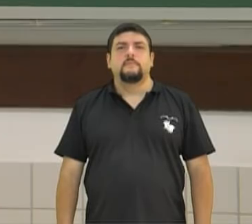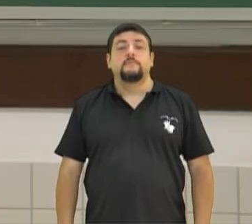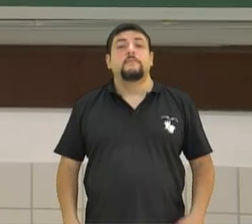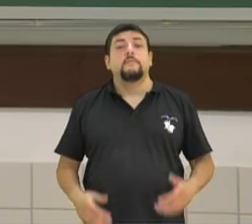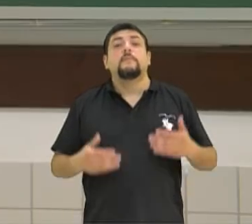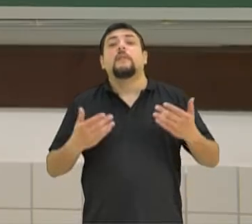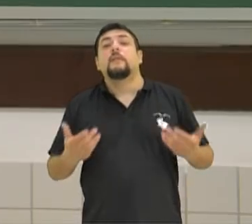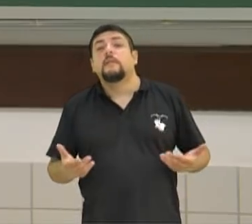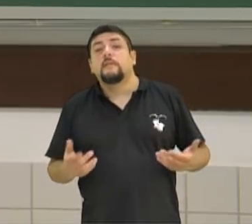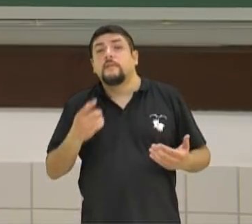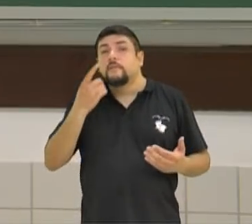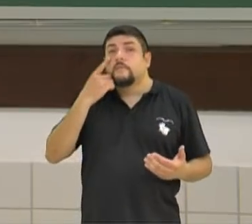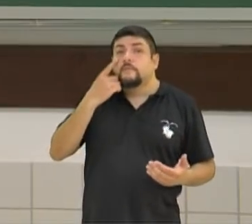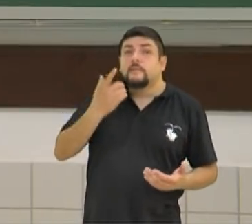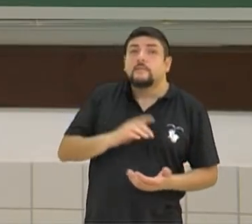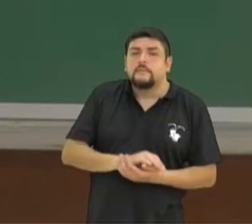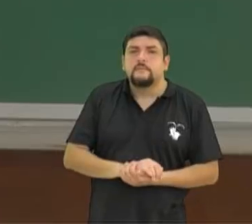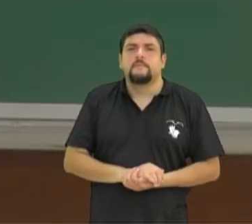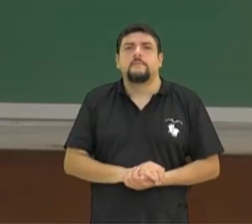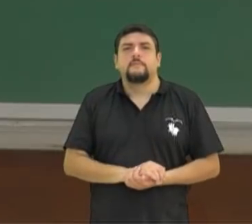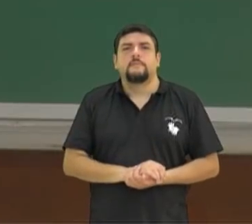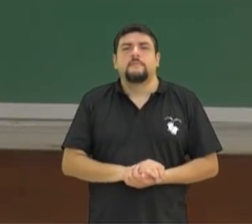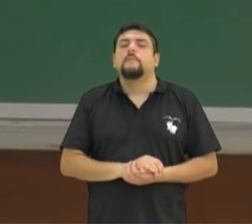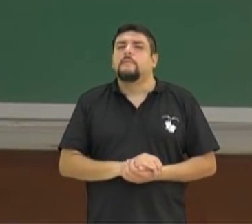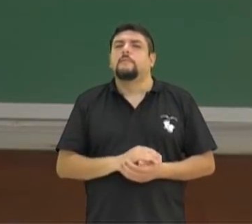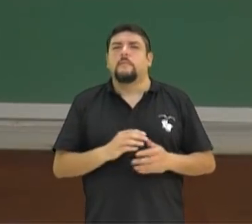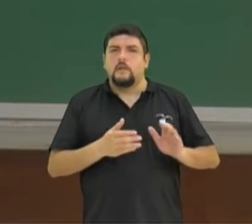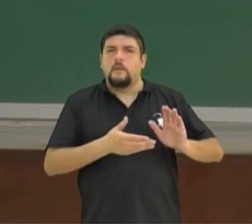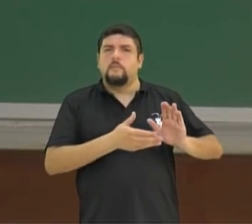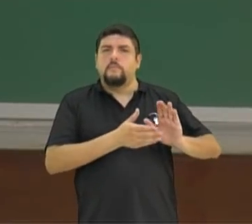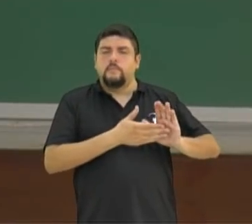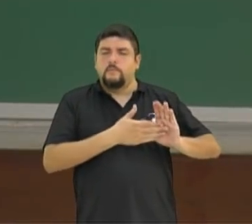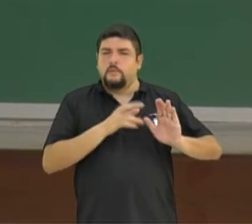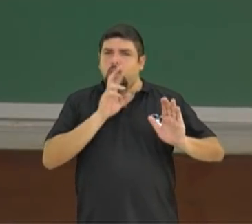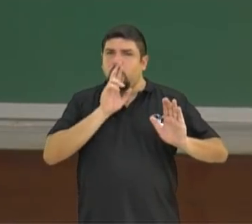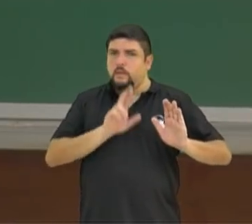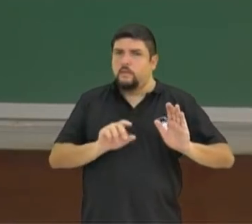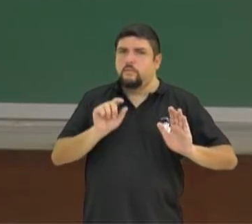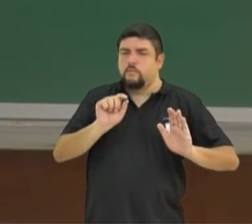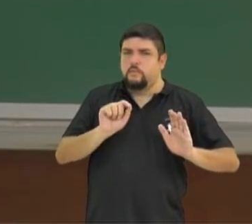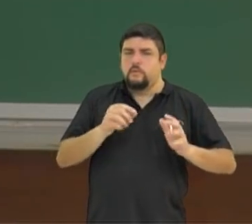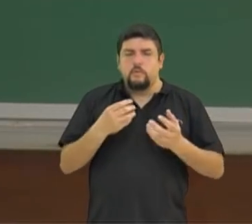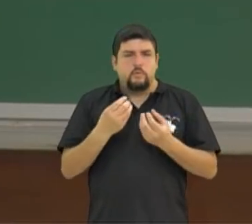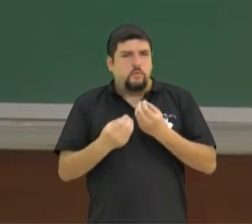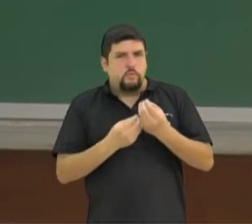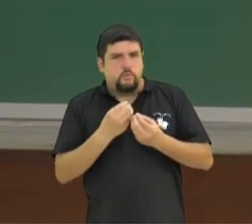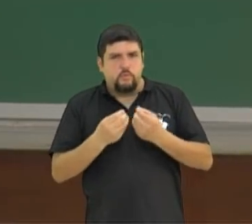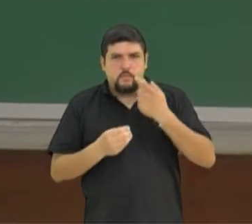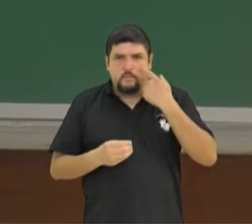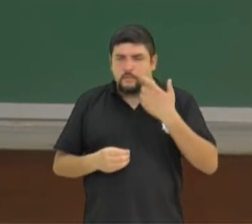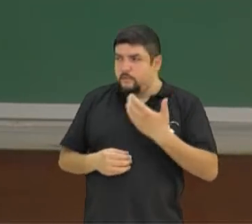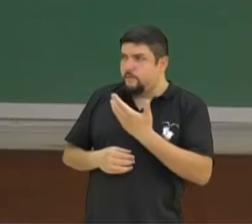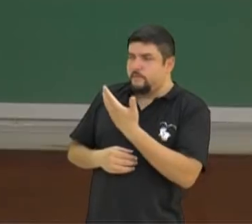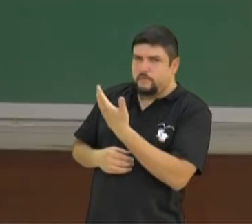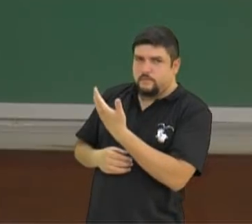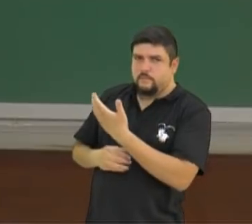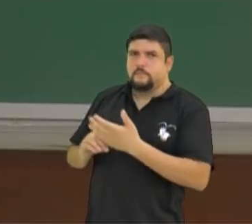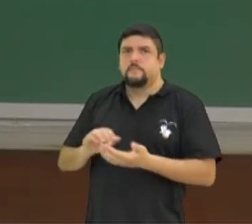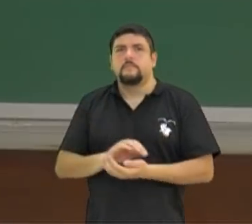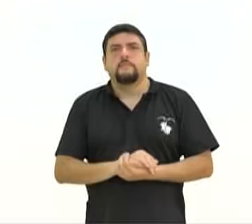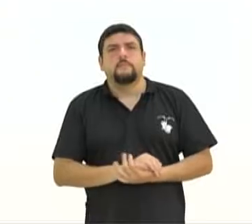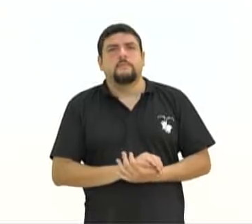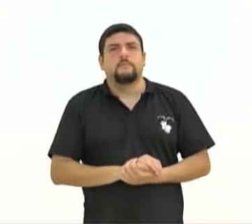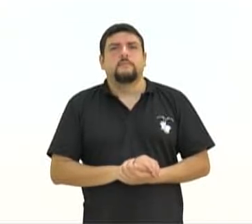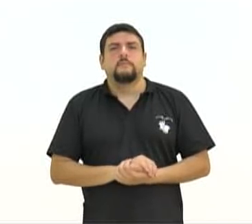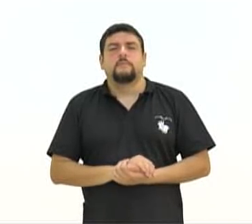E aí, pessoal, vamos ver? Então, uma proposta de resposta, né, poderia ter ficado parecida com essa aqui que eu elaborei para vocês